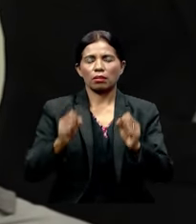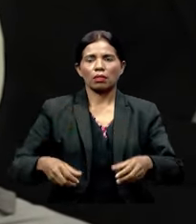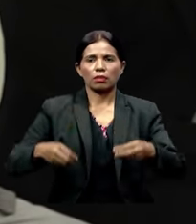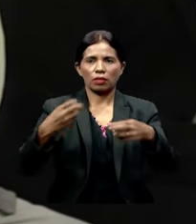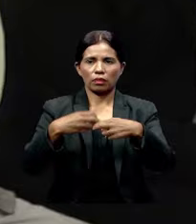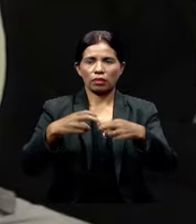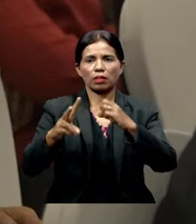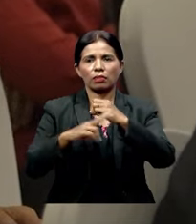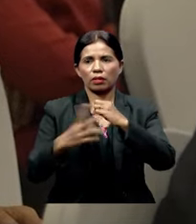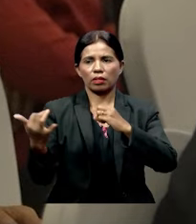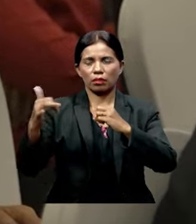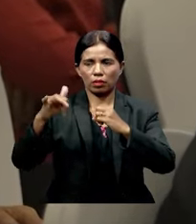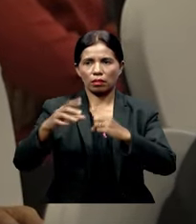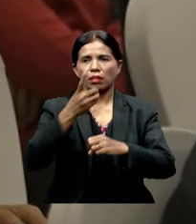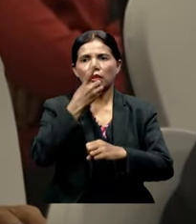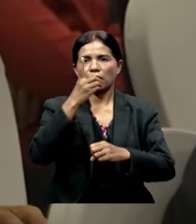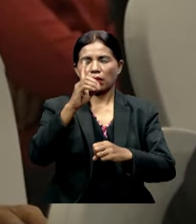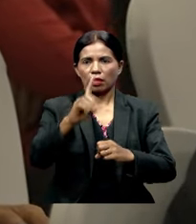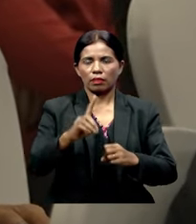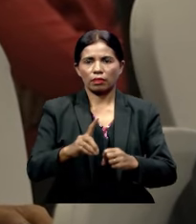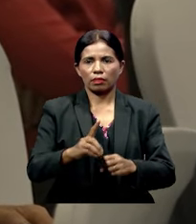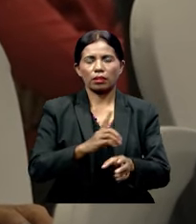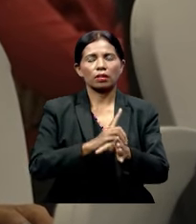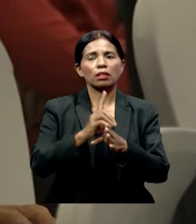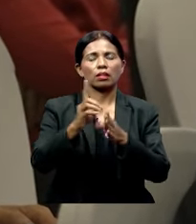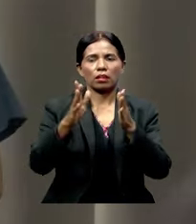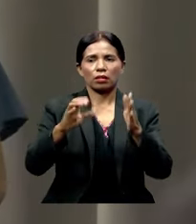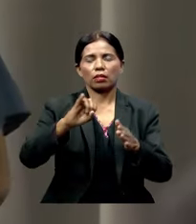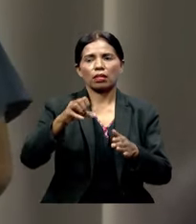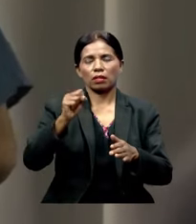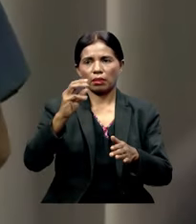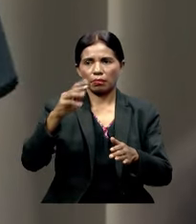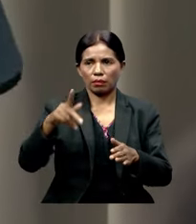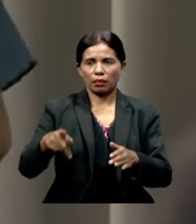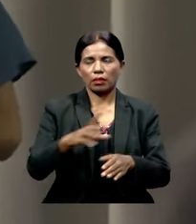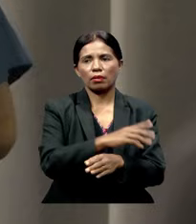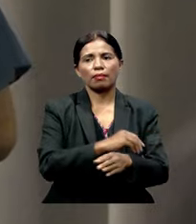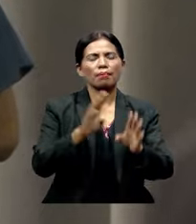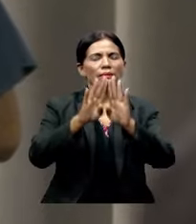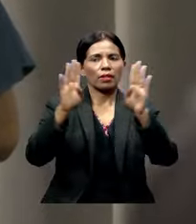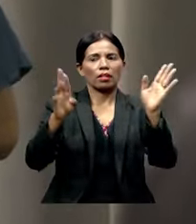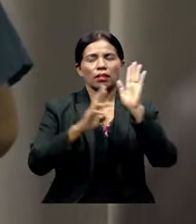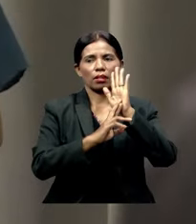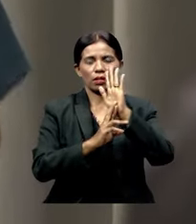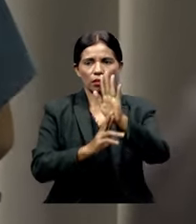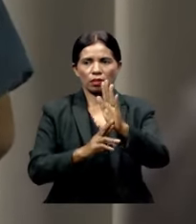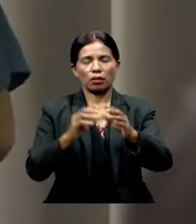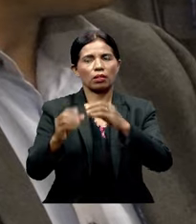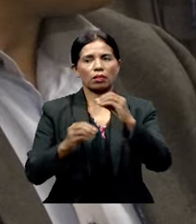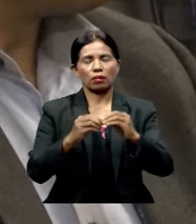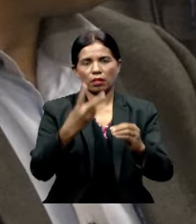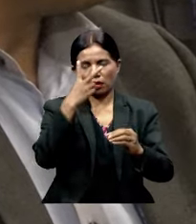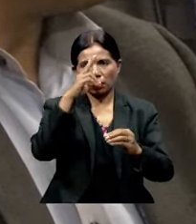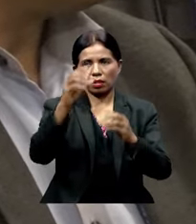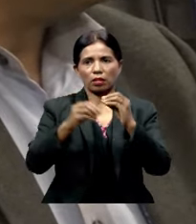impacto ba vítima sira nia declaração. Diretora ZCMP Hatolia Hirakne e lançamento relatório survey com a percepção